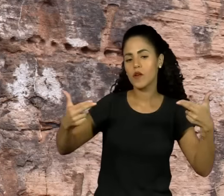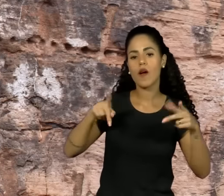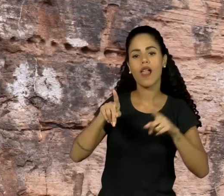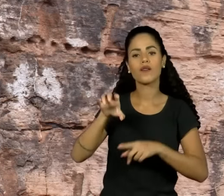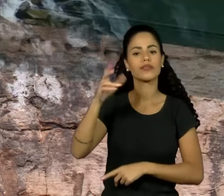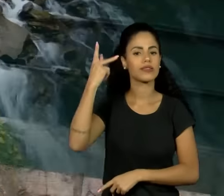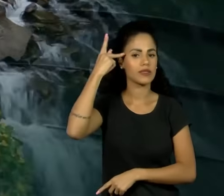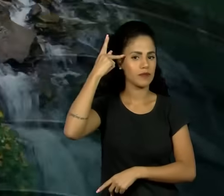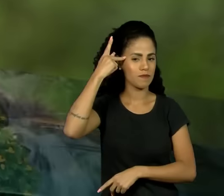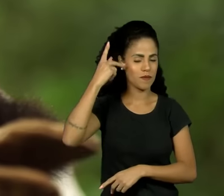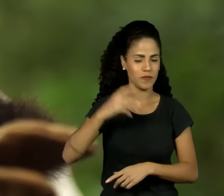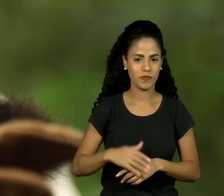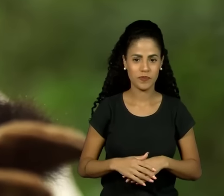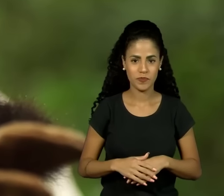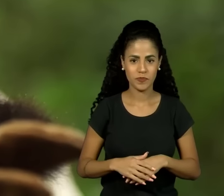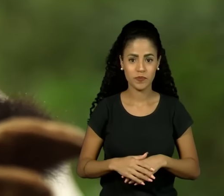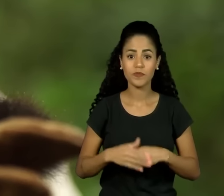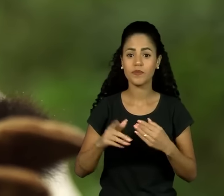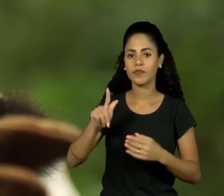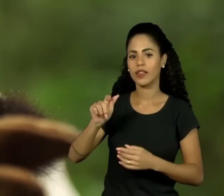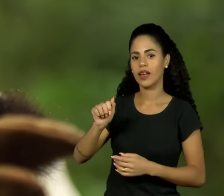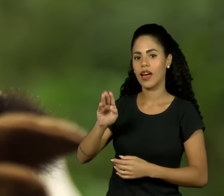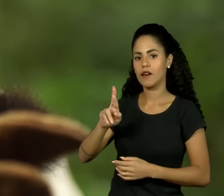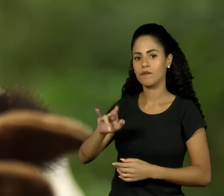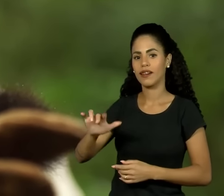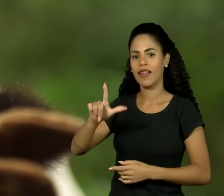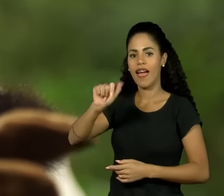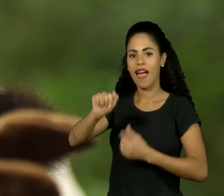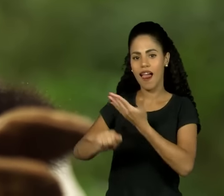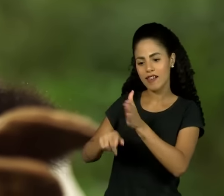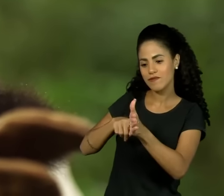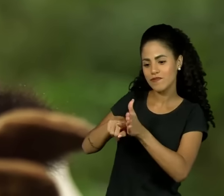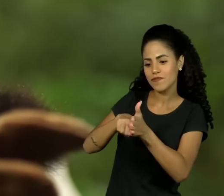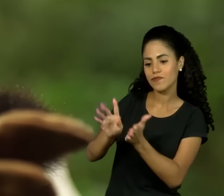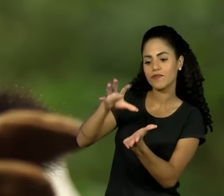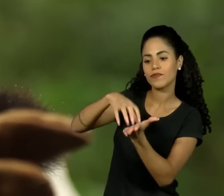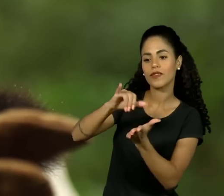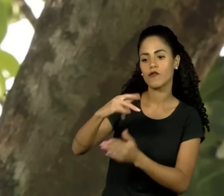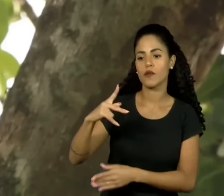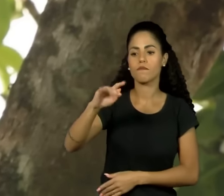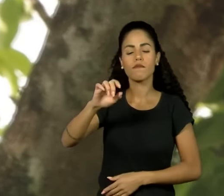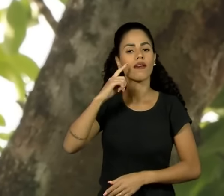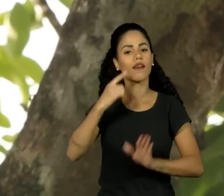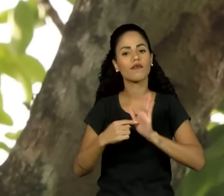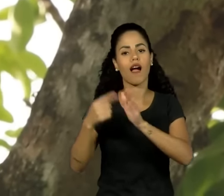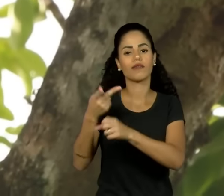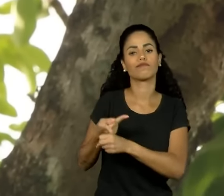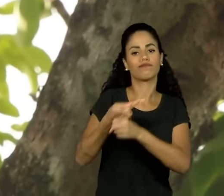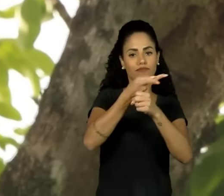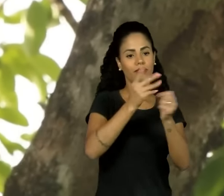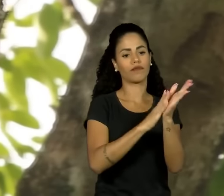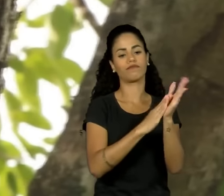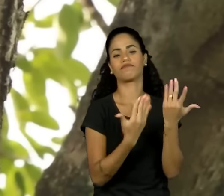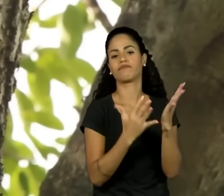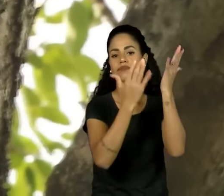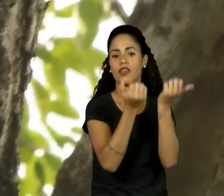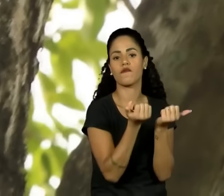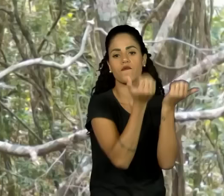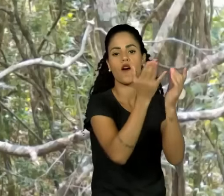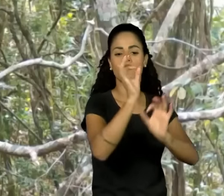de São Paulo. E Gabriela Rezende, do Instituto de Pesquisas Ecológicas, é reconhecida internacionalmente